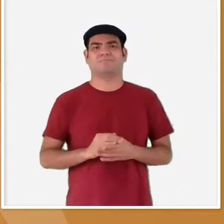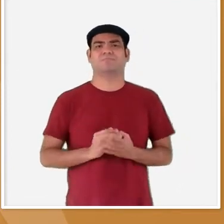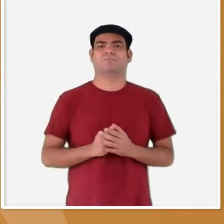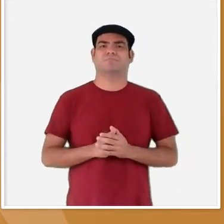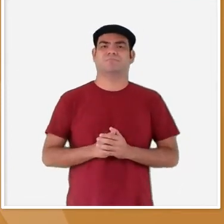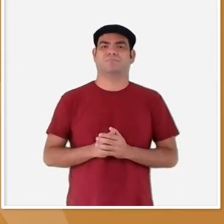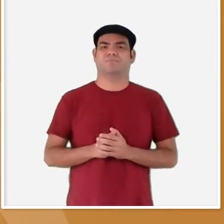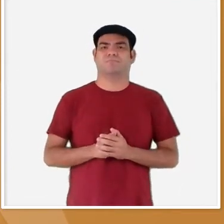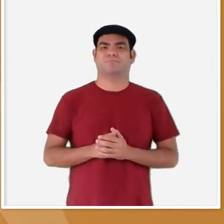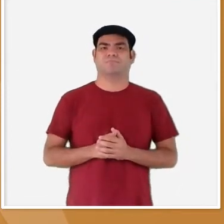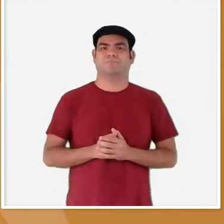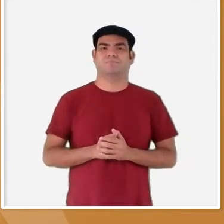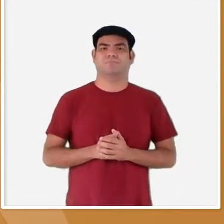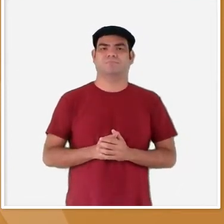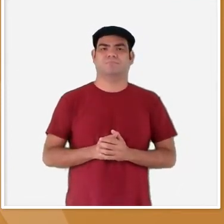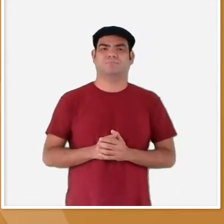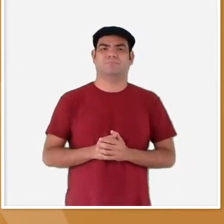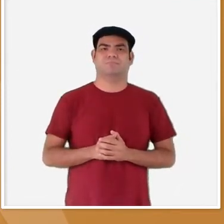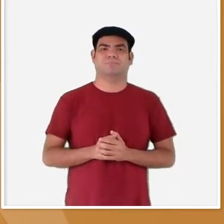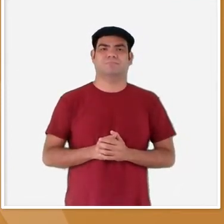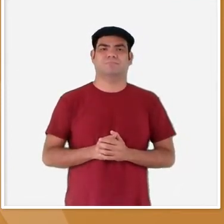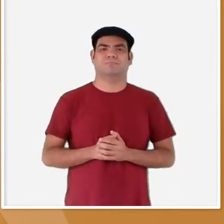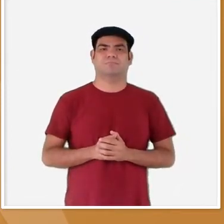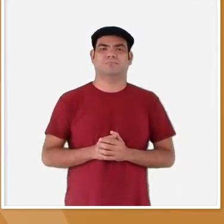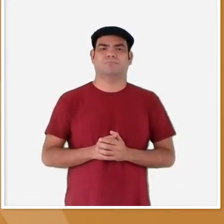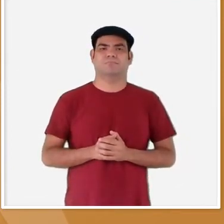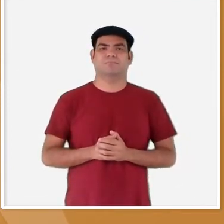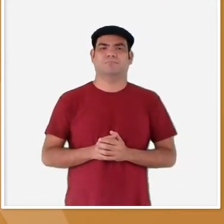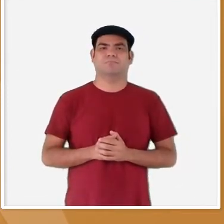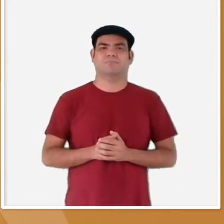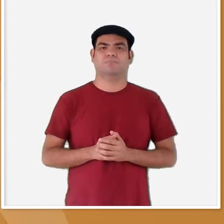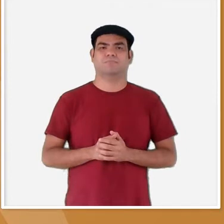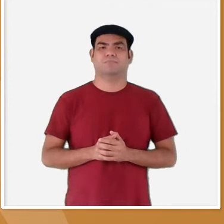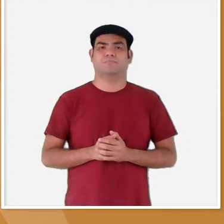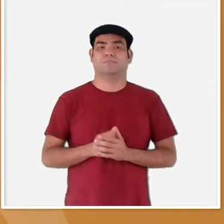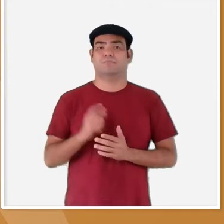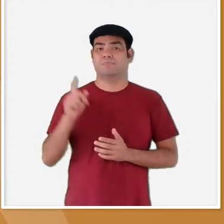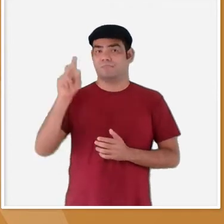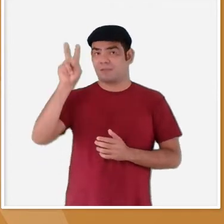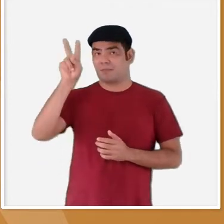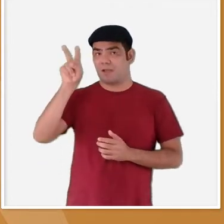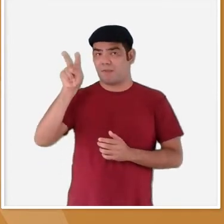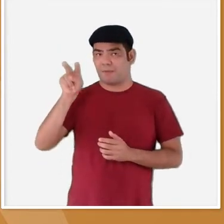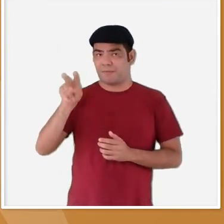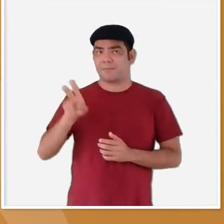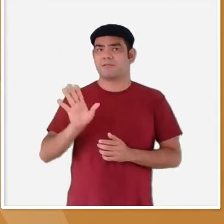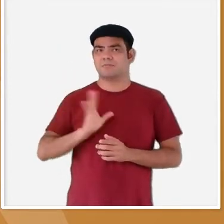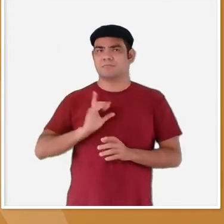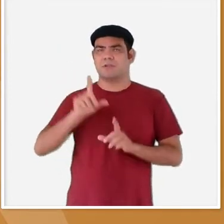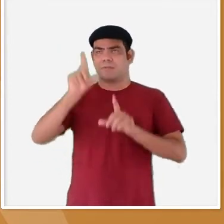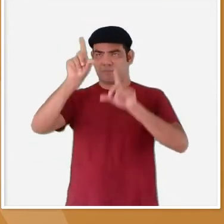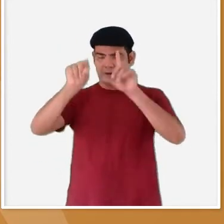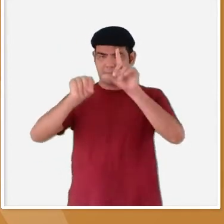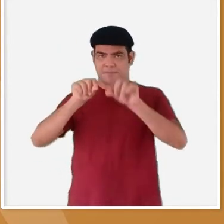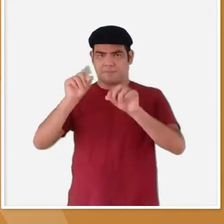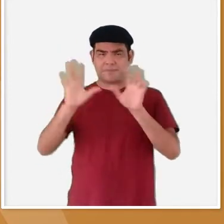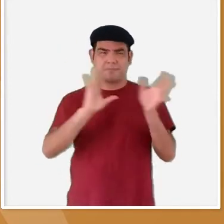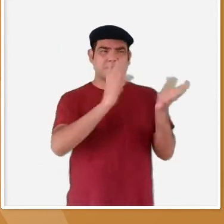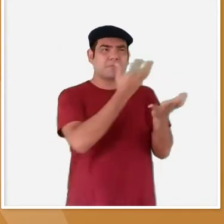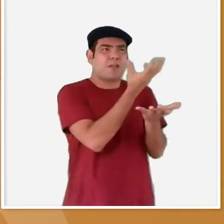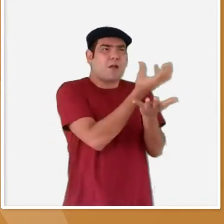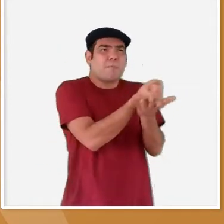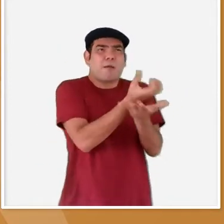123,8 milhões de habitantes, tá? Esses dados eles foram coletados o relatório